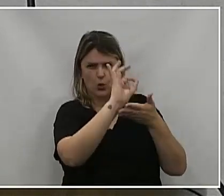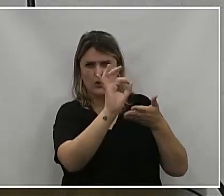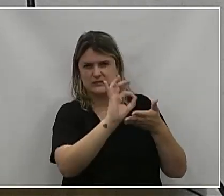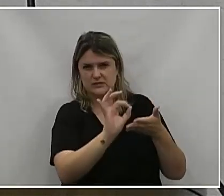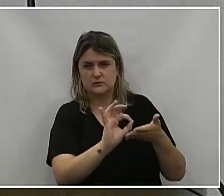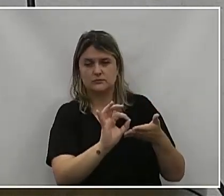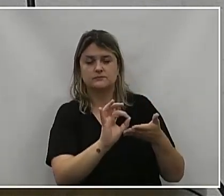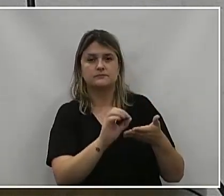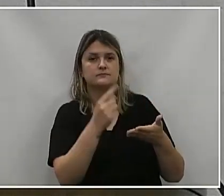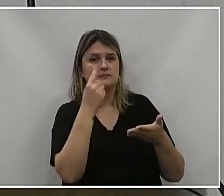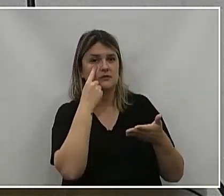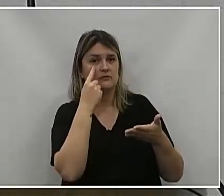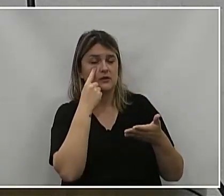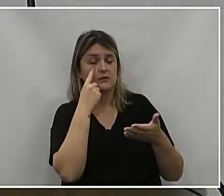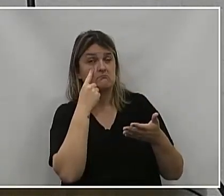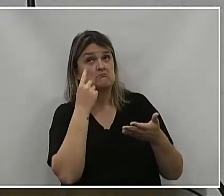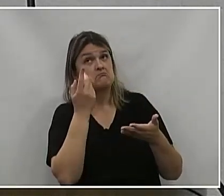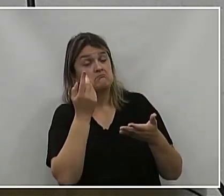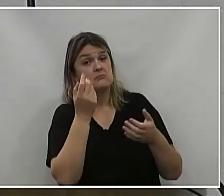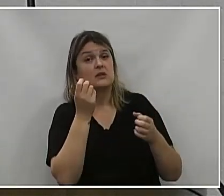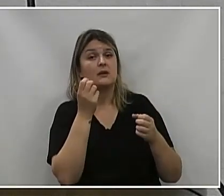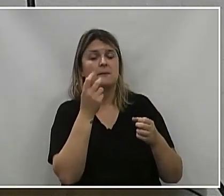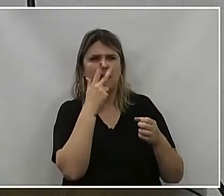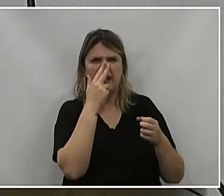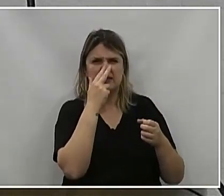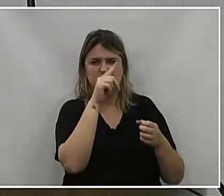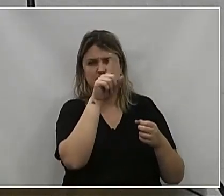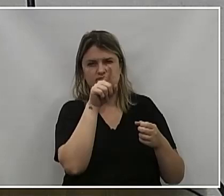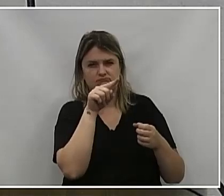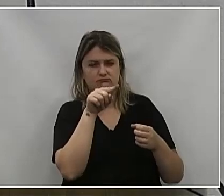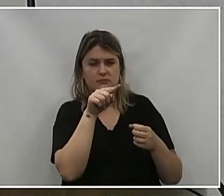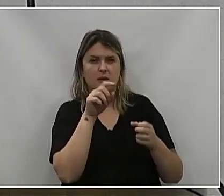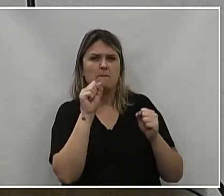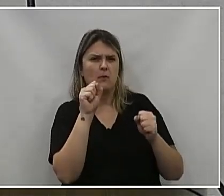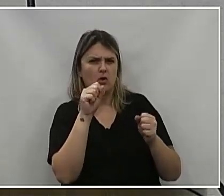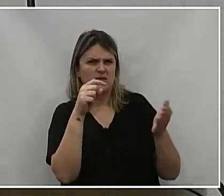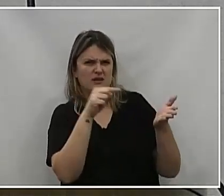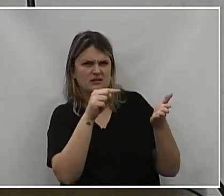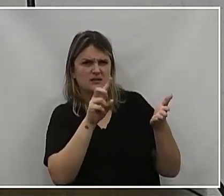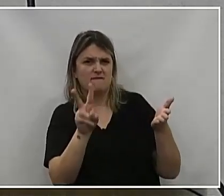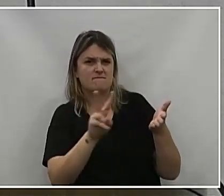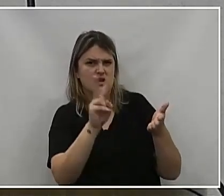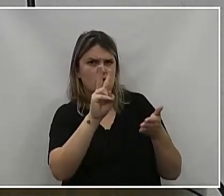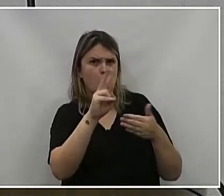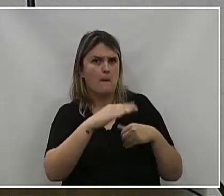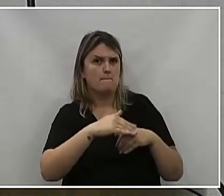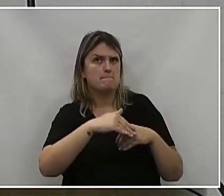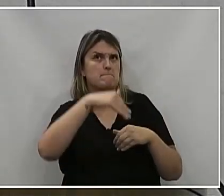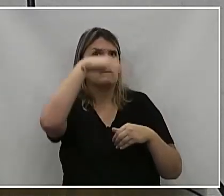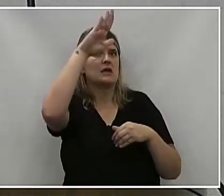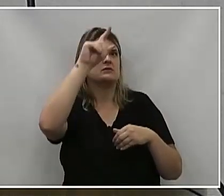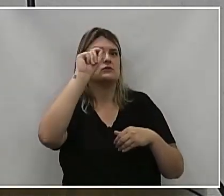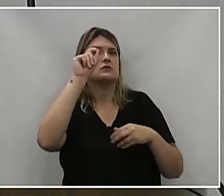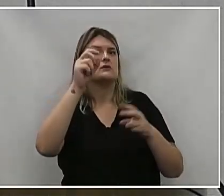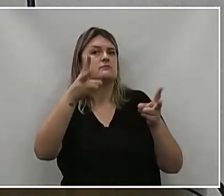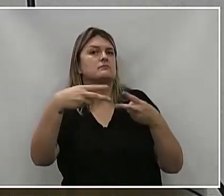mais ou menos se previa que poderia esse valor ultrapassar